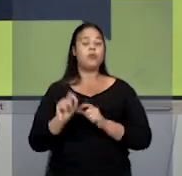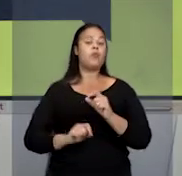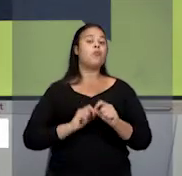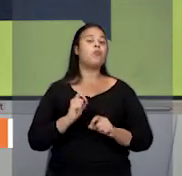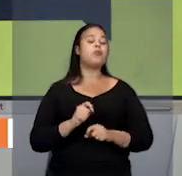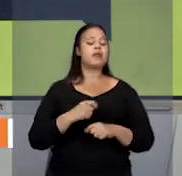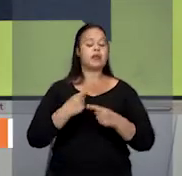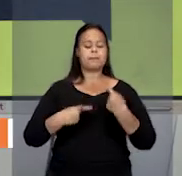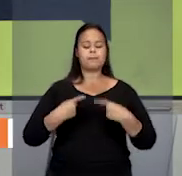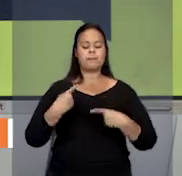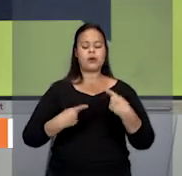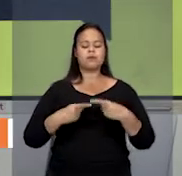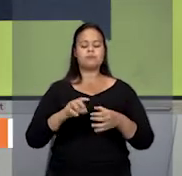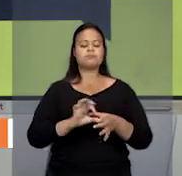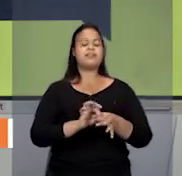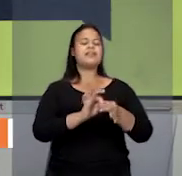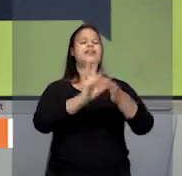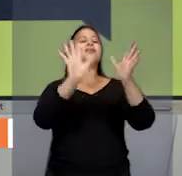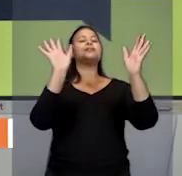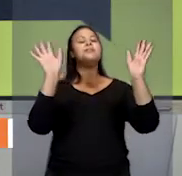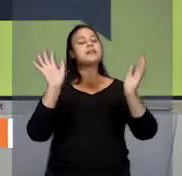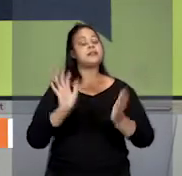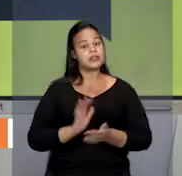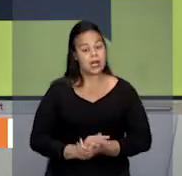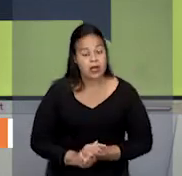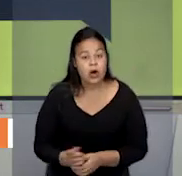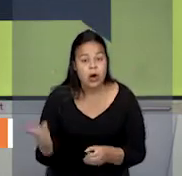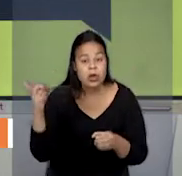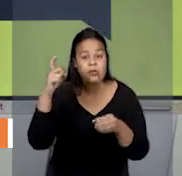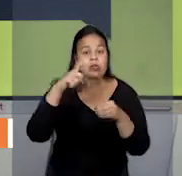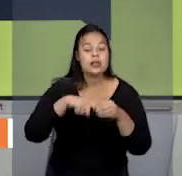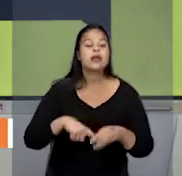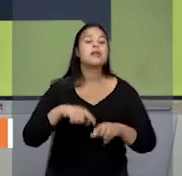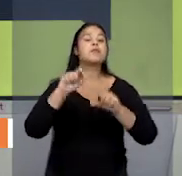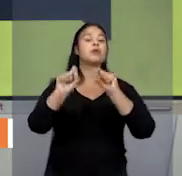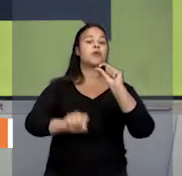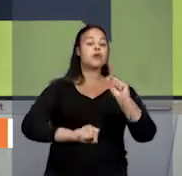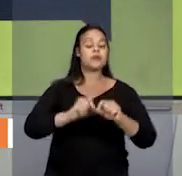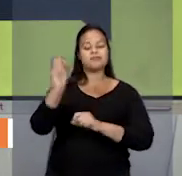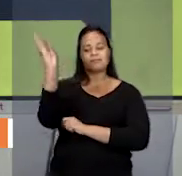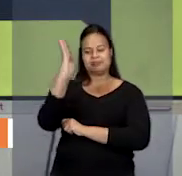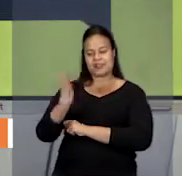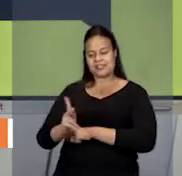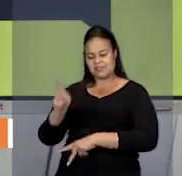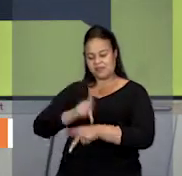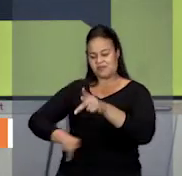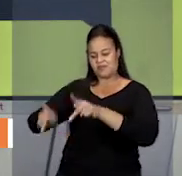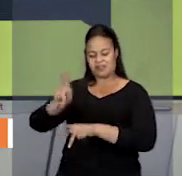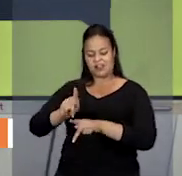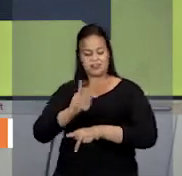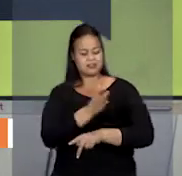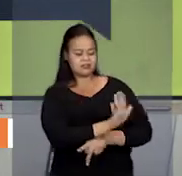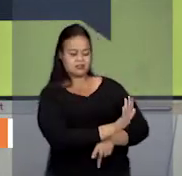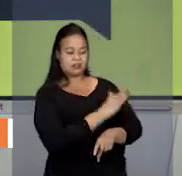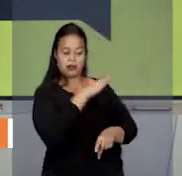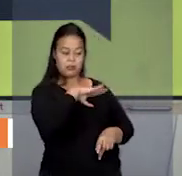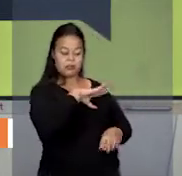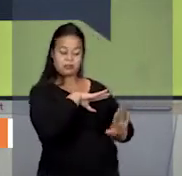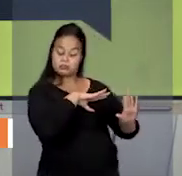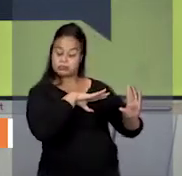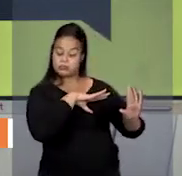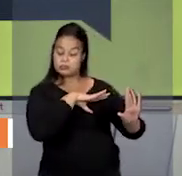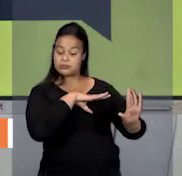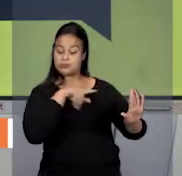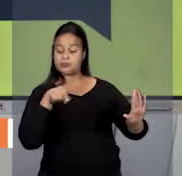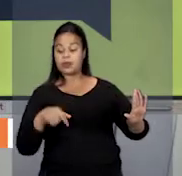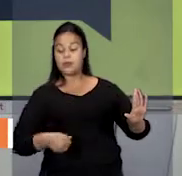uma política muito mais liberal, voltada muito mais para os brasileiros do que para os portugueses. E ali